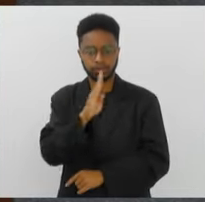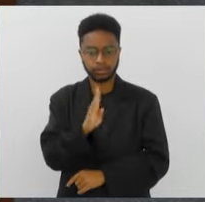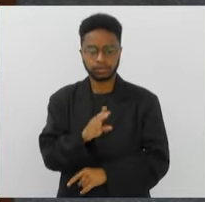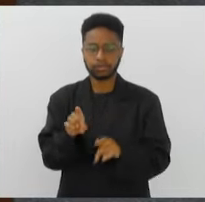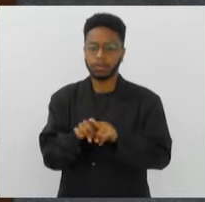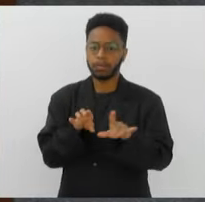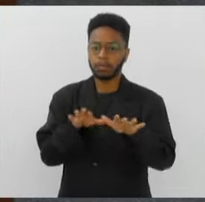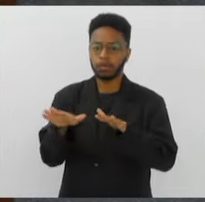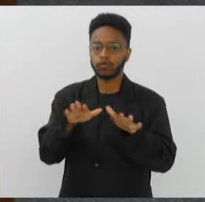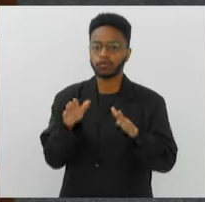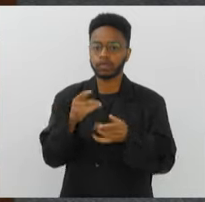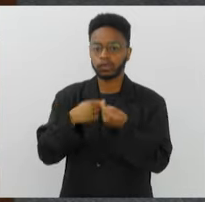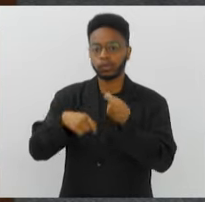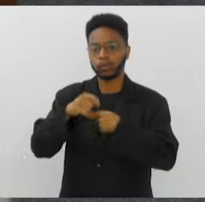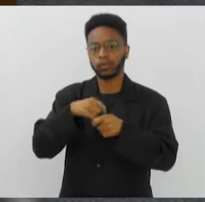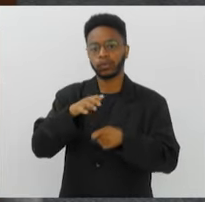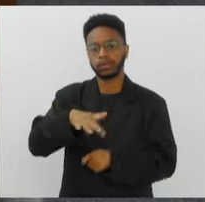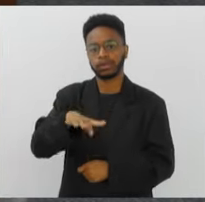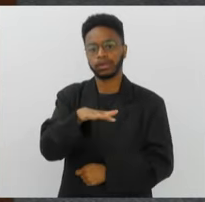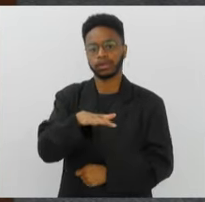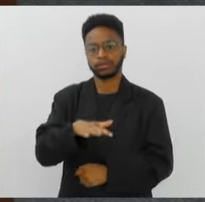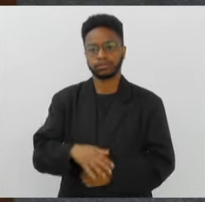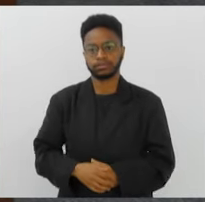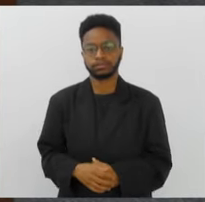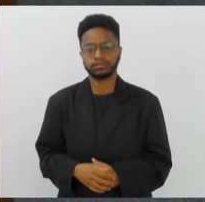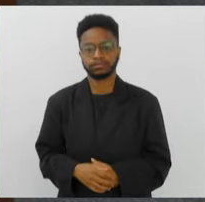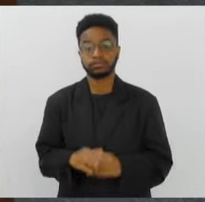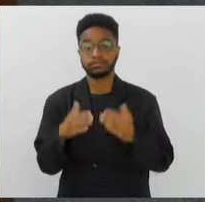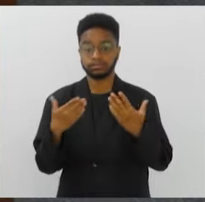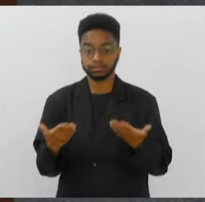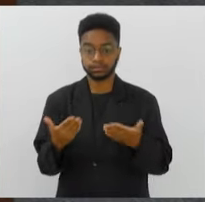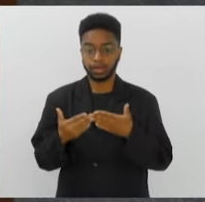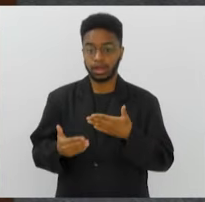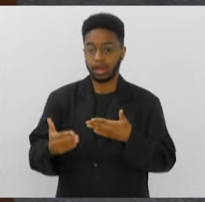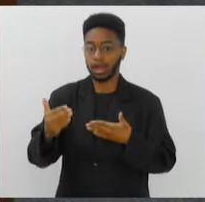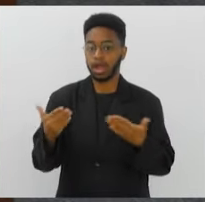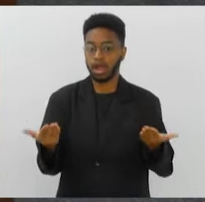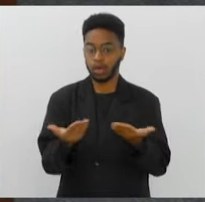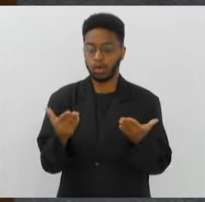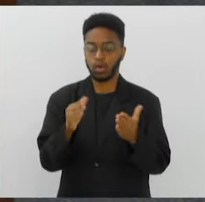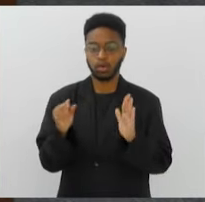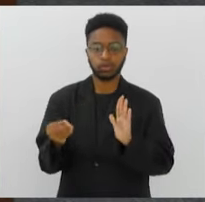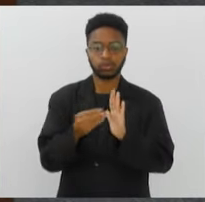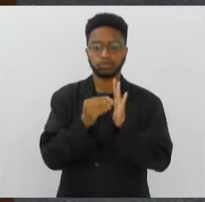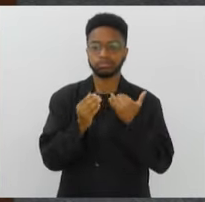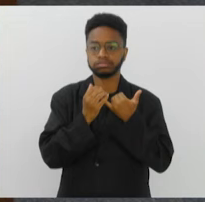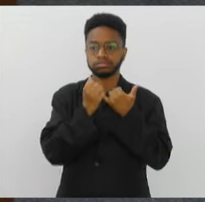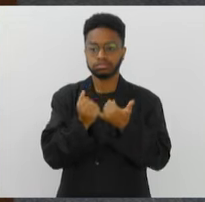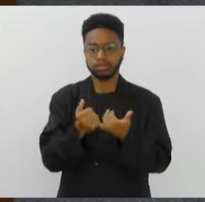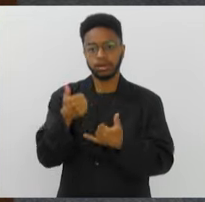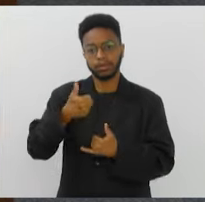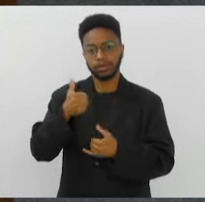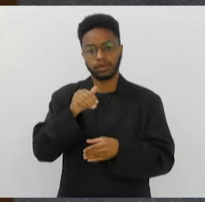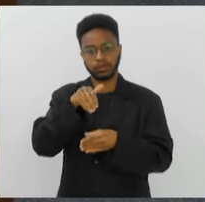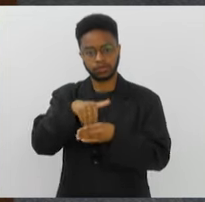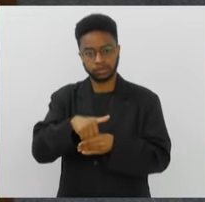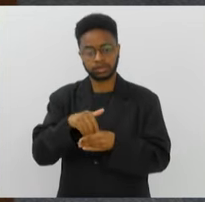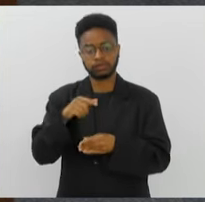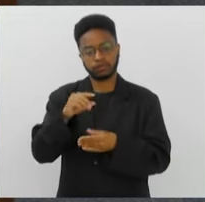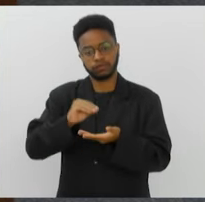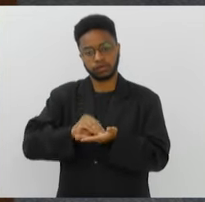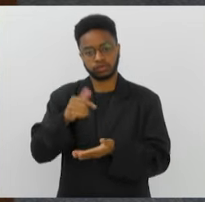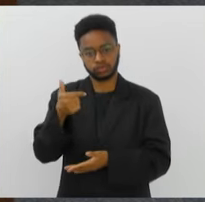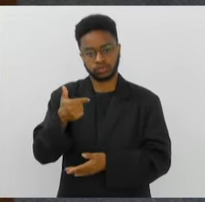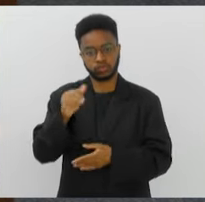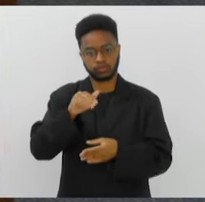movimentar toda a economia daquela região. Então, a partir de agora, está declarado em primeira votação, a gente ainda tem uma